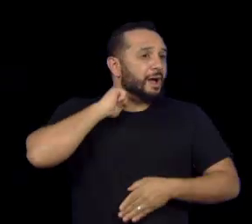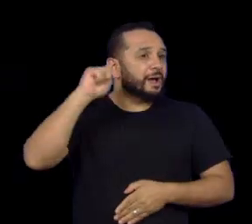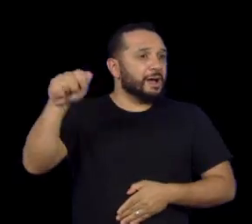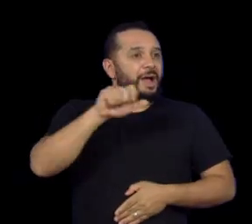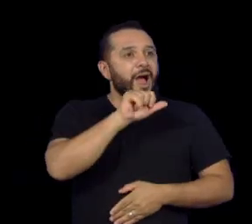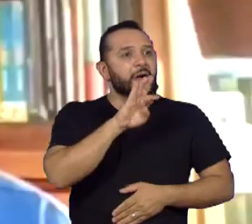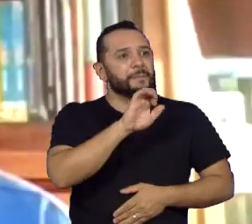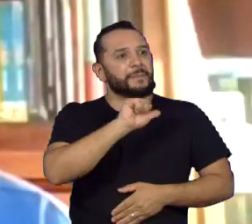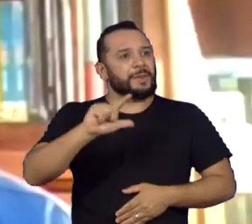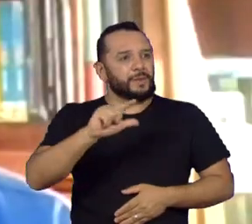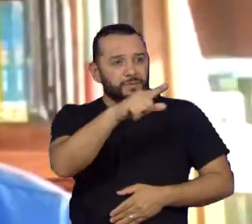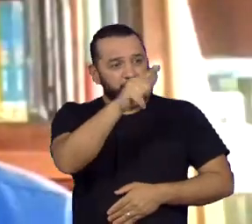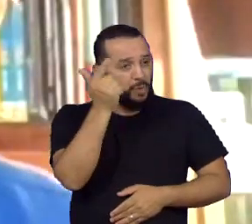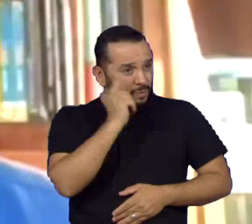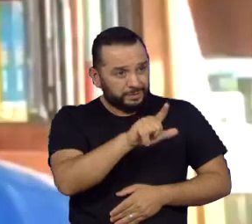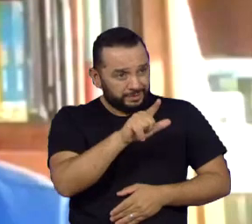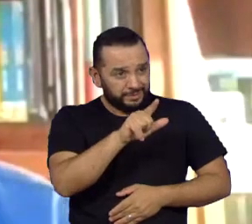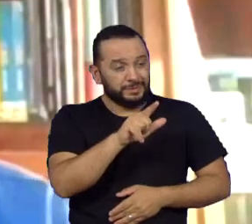esse convite?